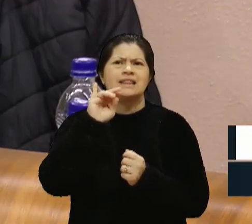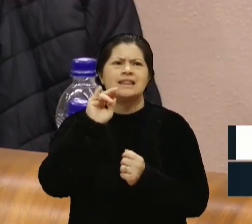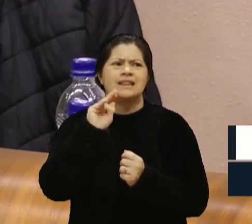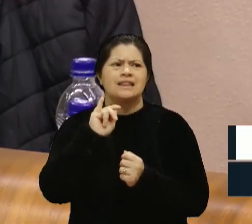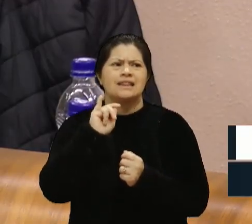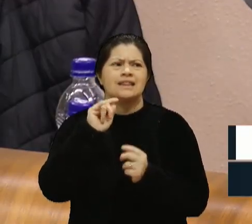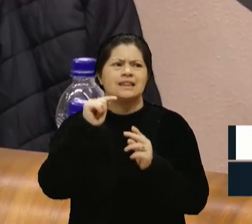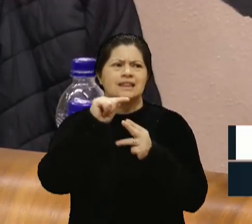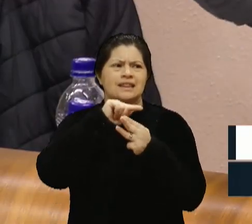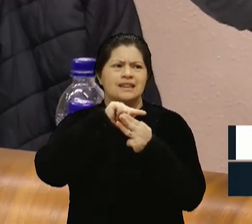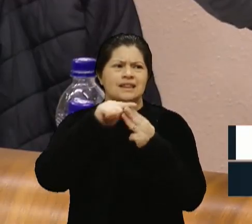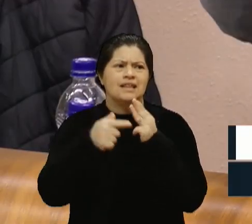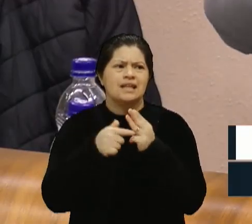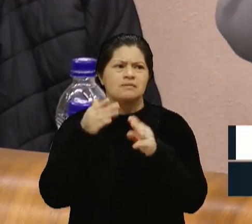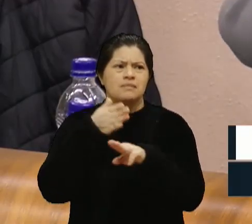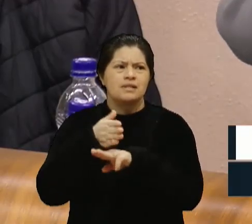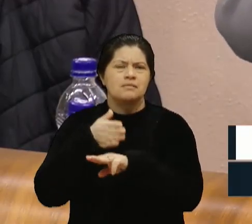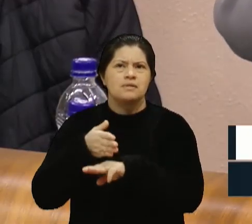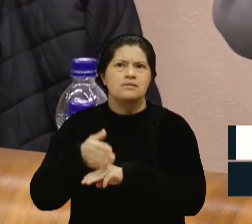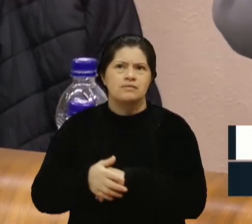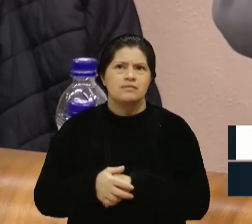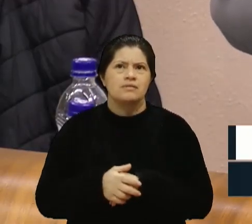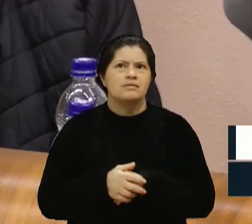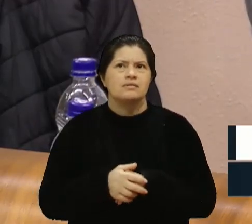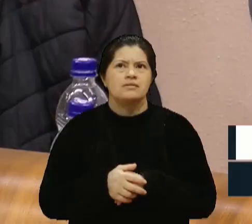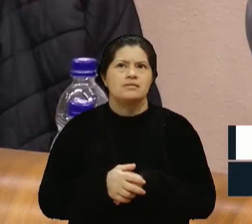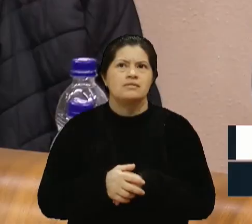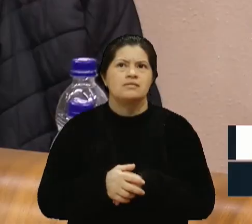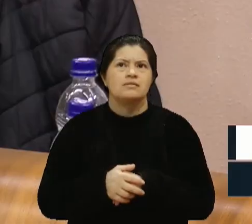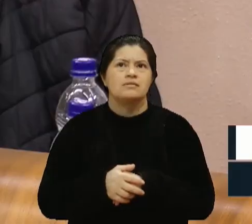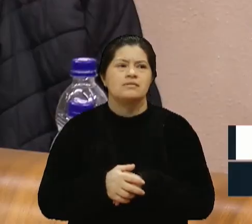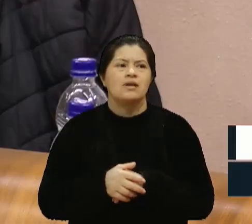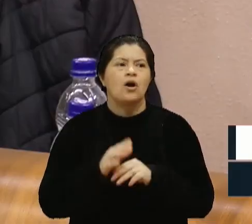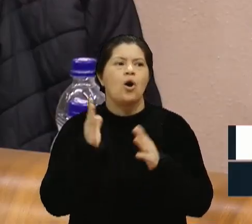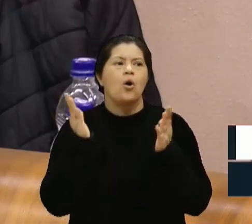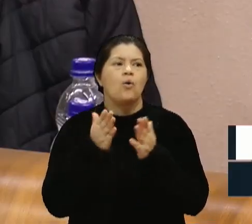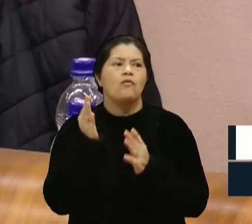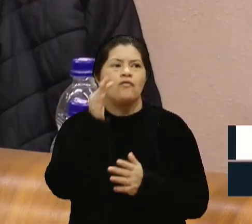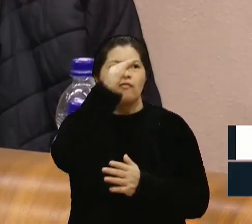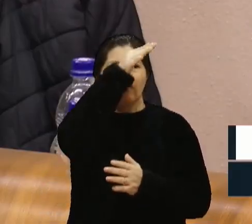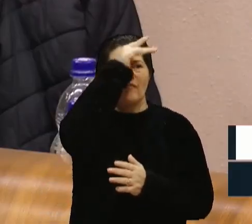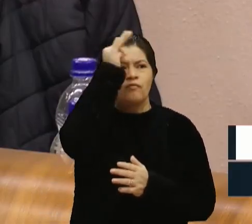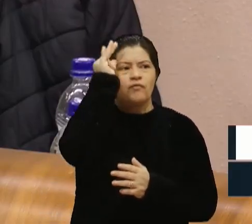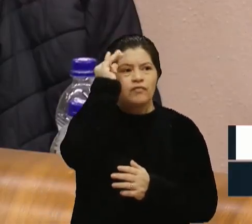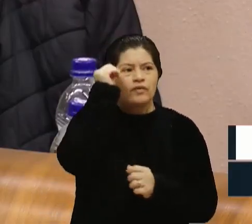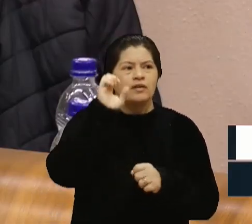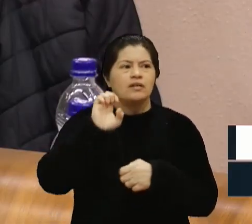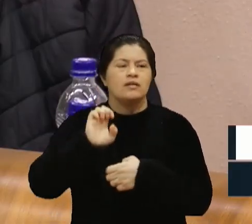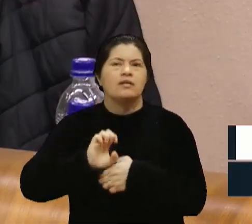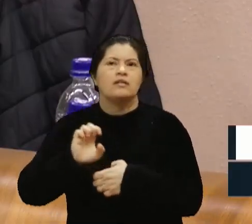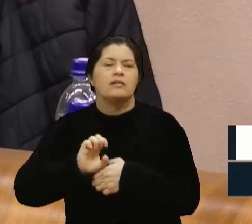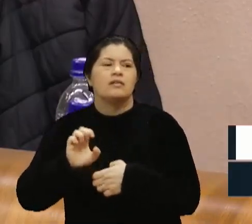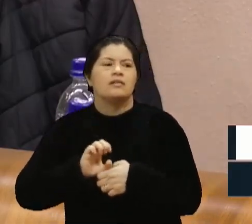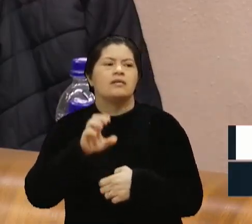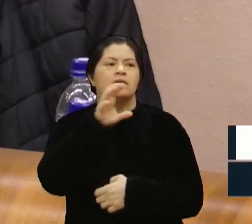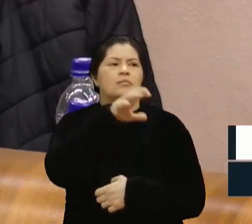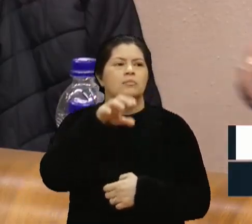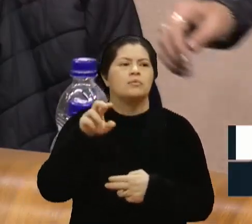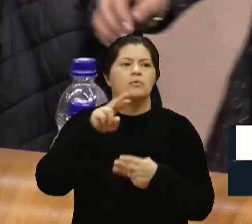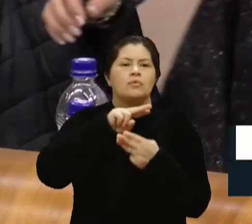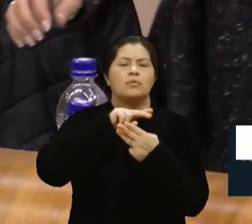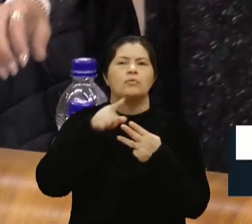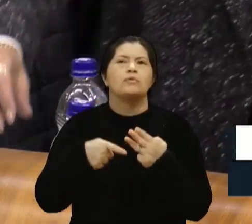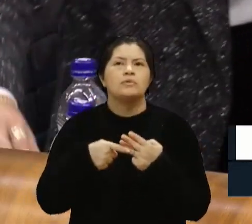financiamento pelo governo, pela União, 1/3 pelo Estado, 1/3 pelo município. Hoje nós chegamos a 93,7%, perdeu o sentido completo.